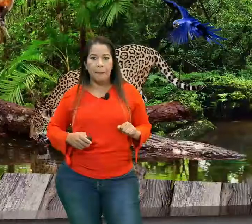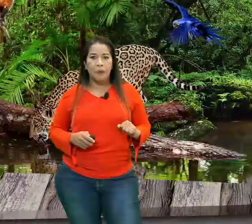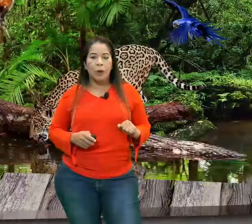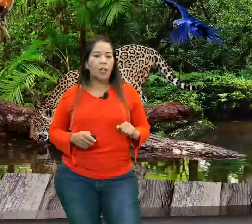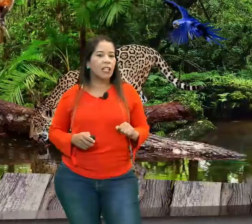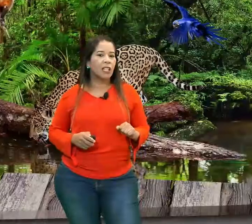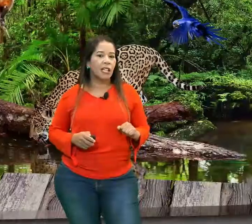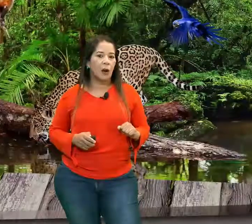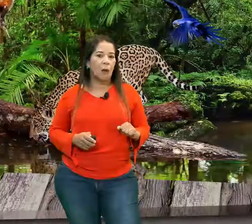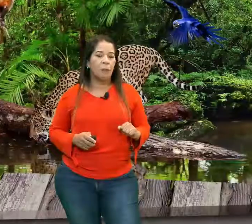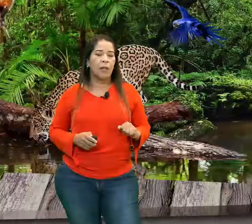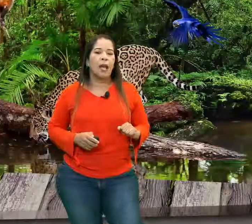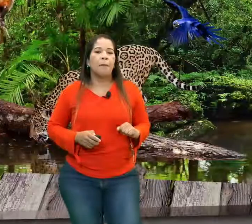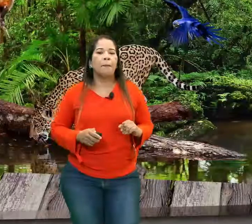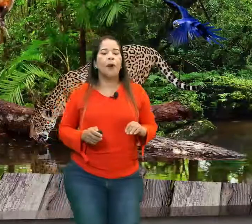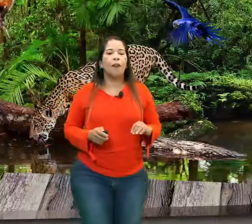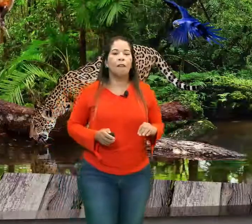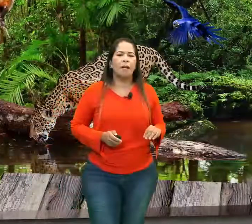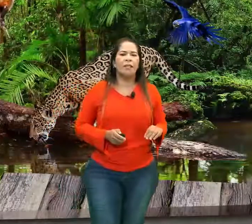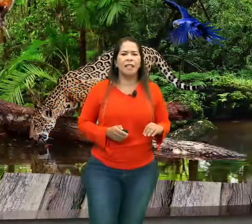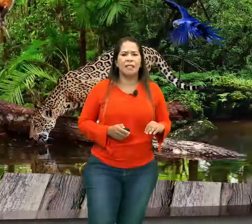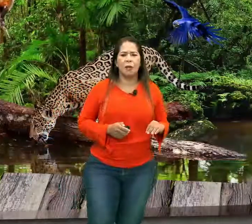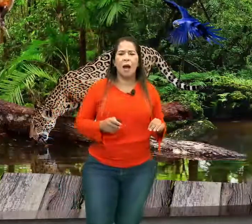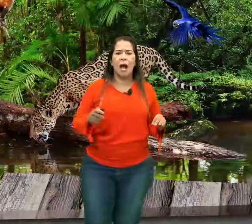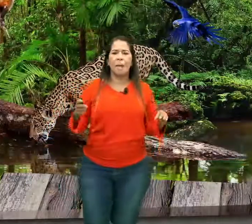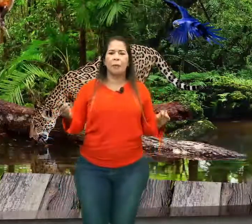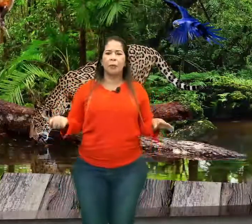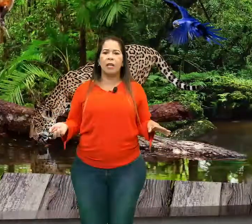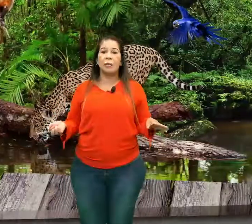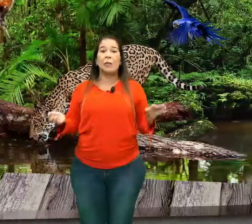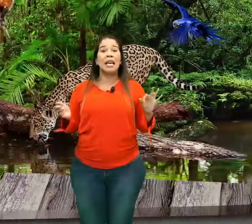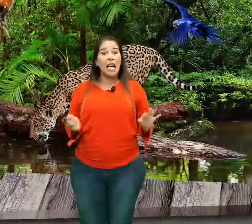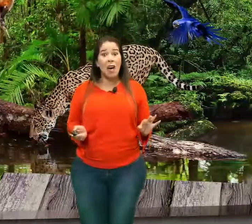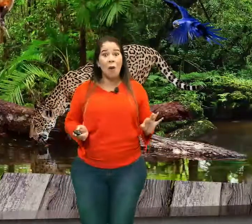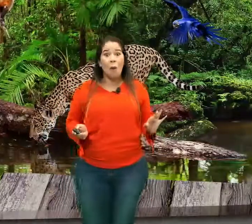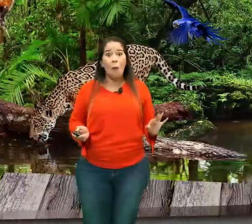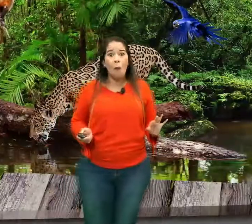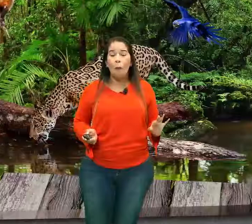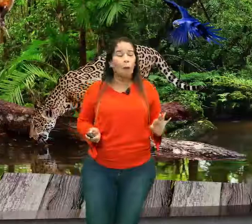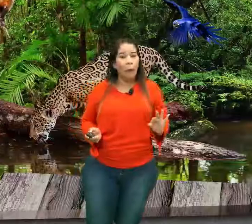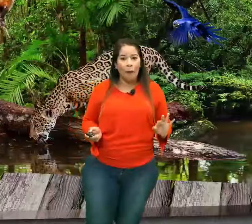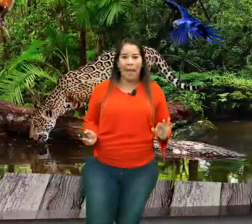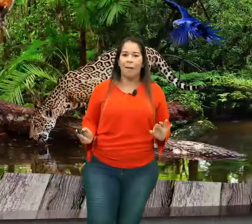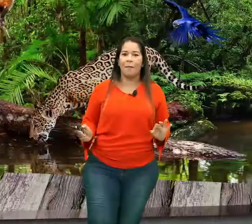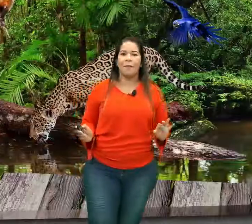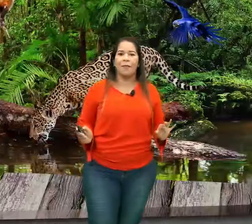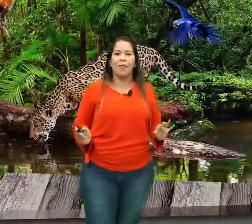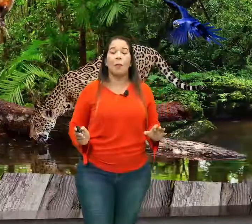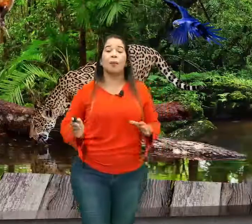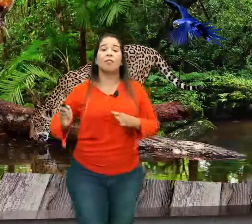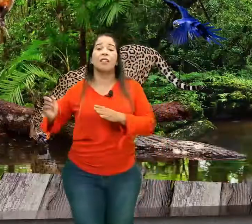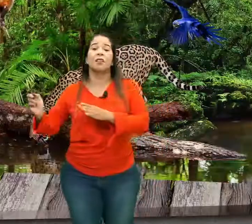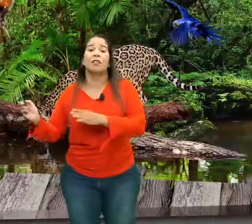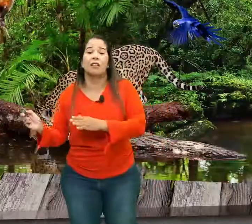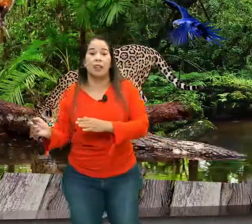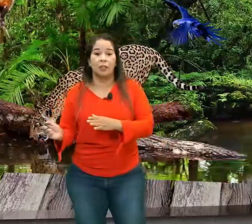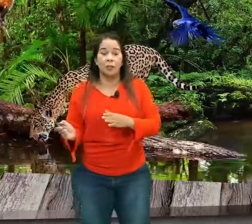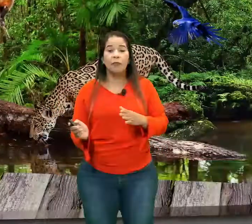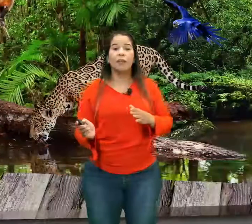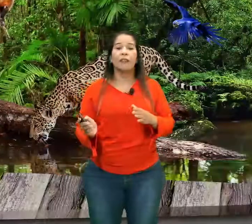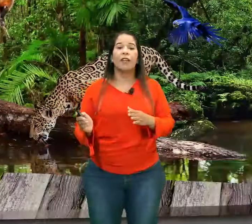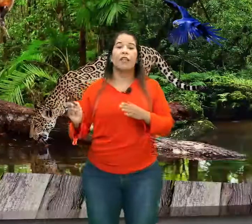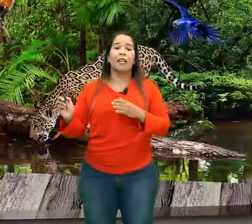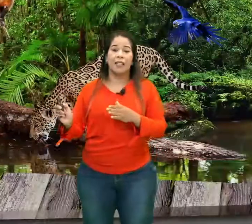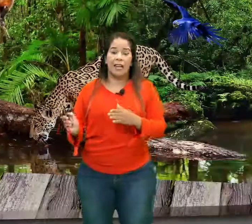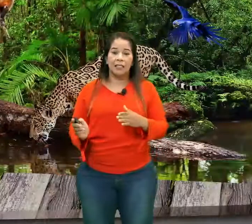respirar. Olha que legal. Prof, mas é assim tão rápido mesmo? Não, não é. É um processo